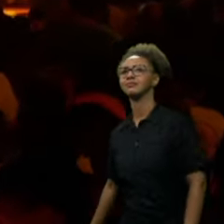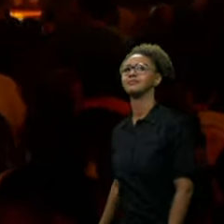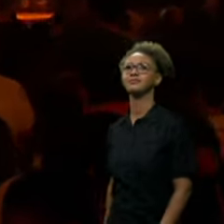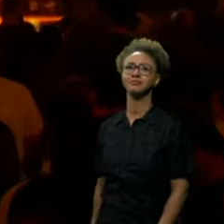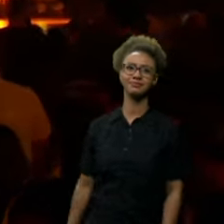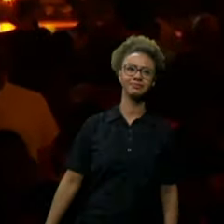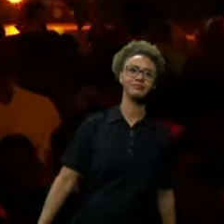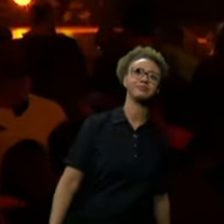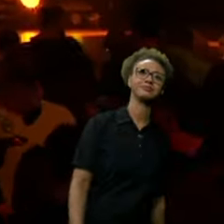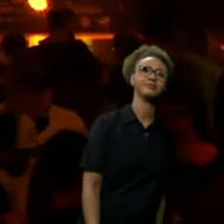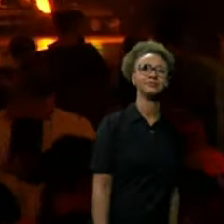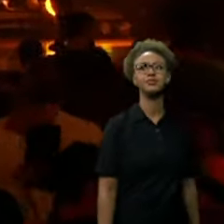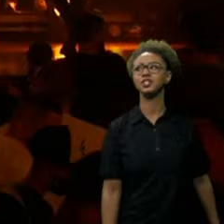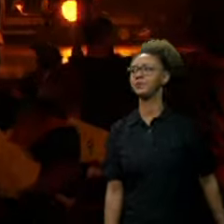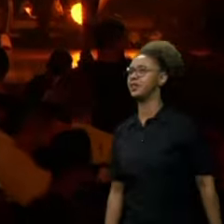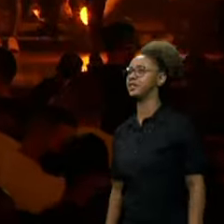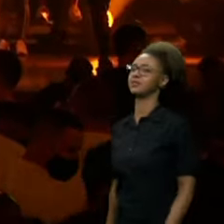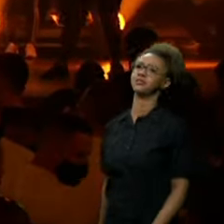ele